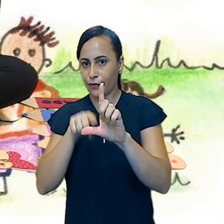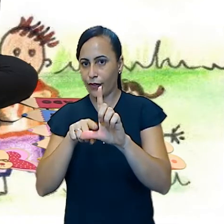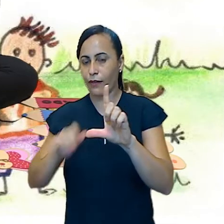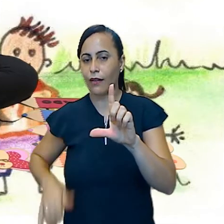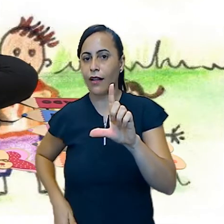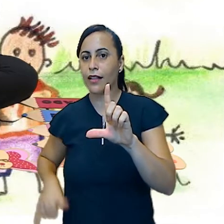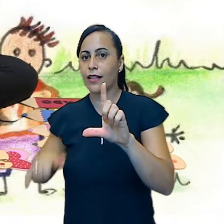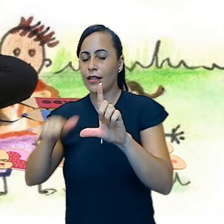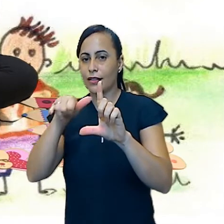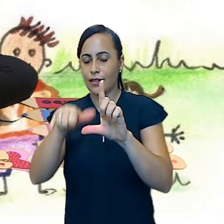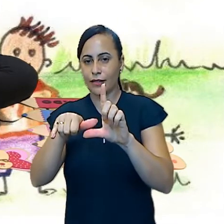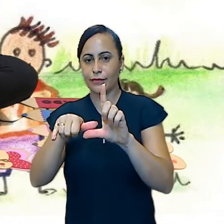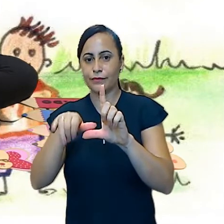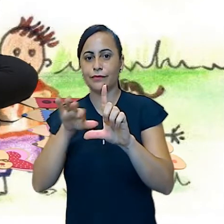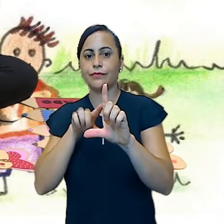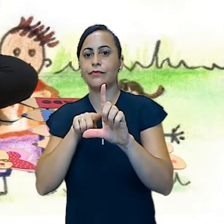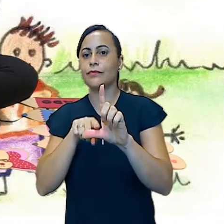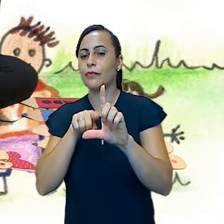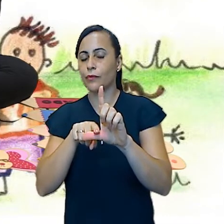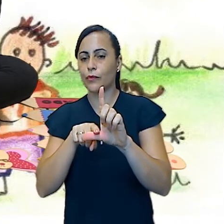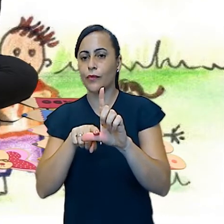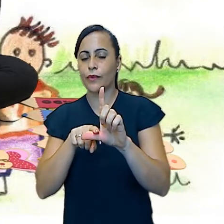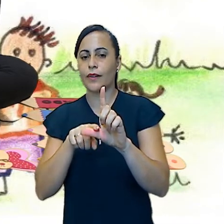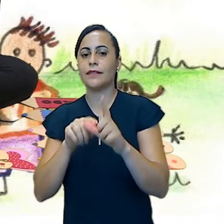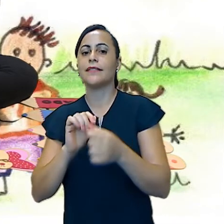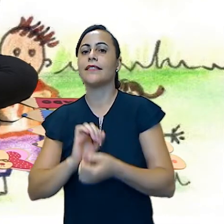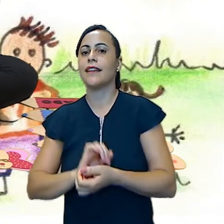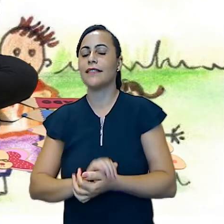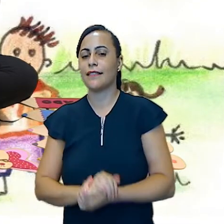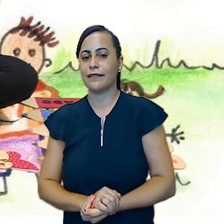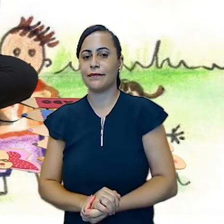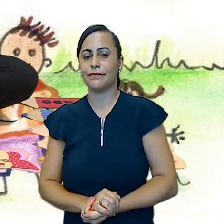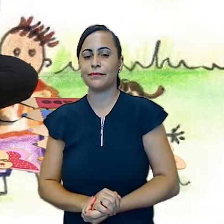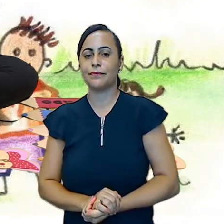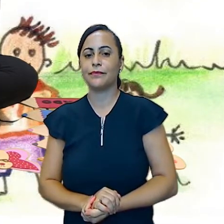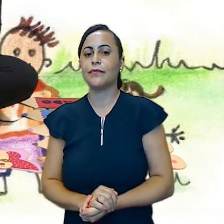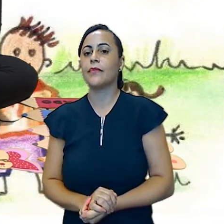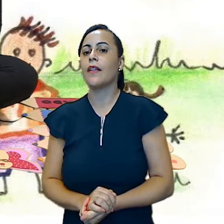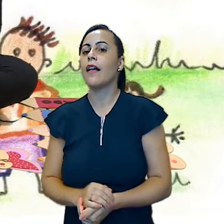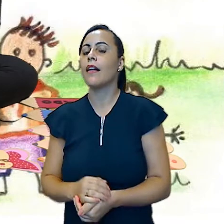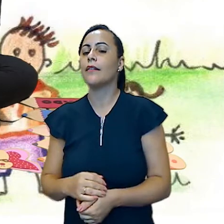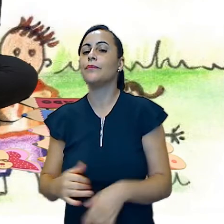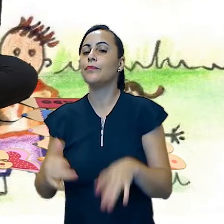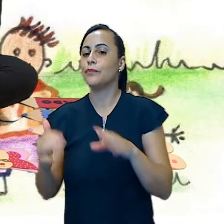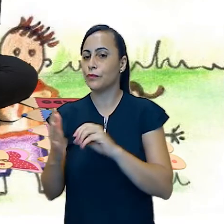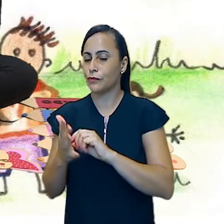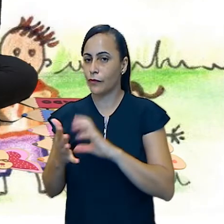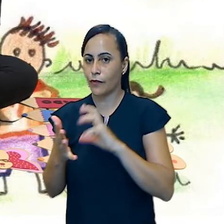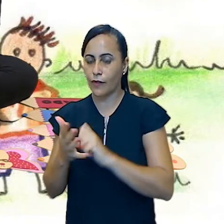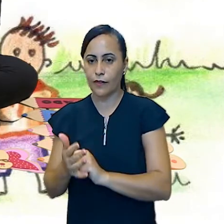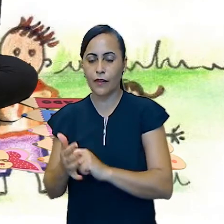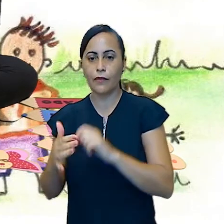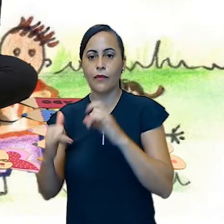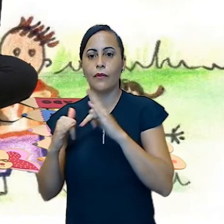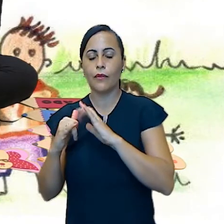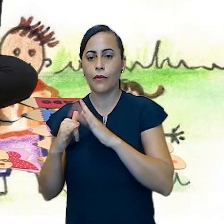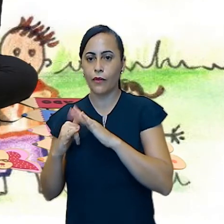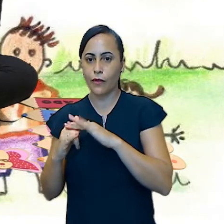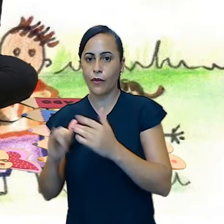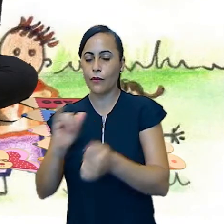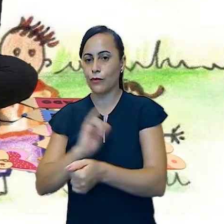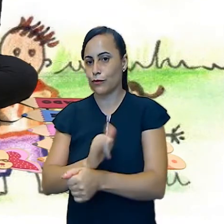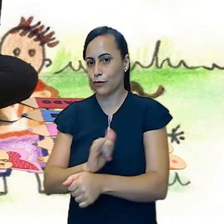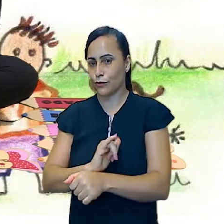aponte a câmera do seu celular na imagem que aparece no cantinho da tela. Se inscreva em nosso canal do YouTube e